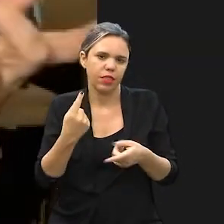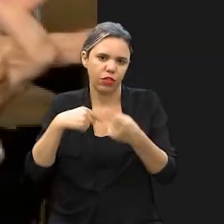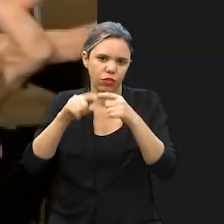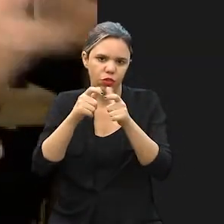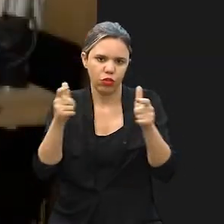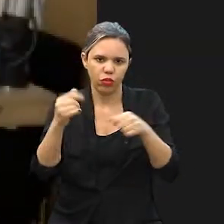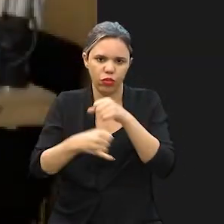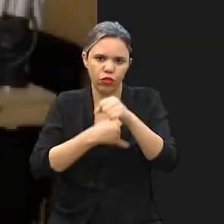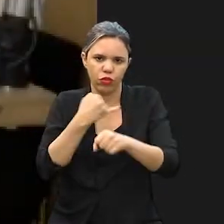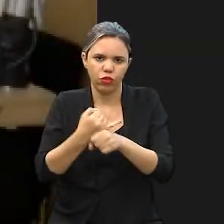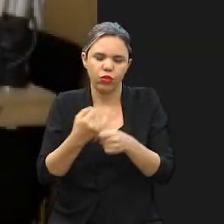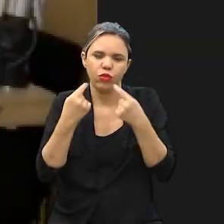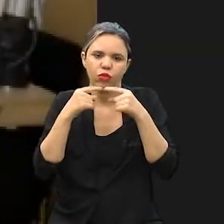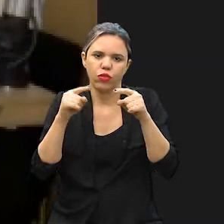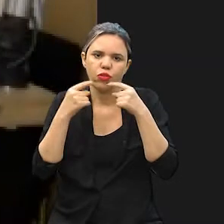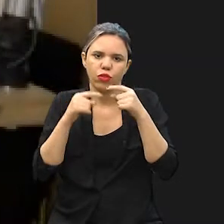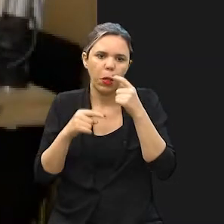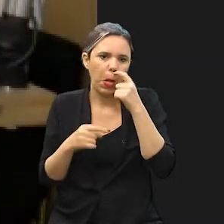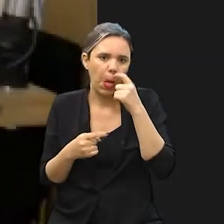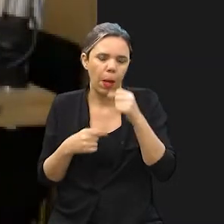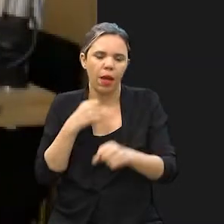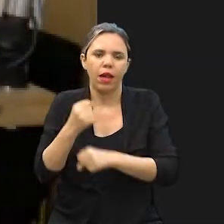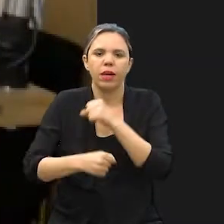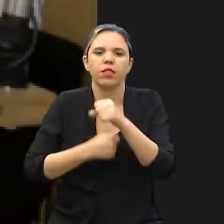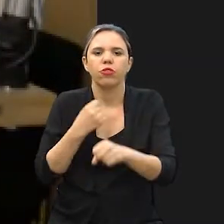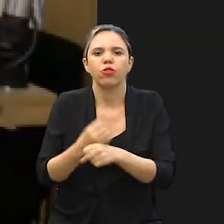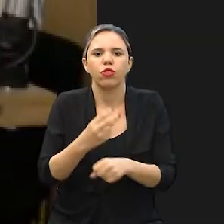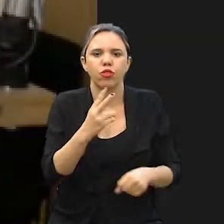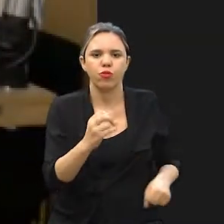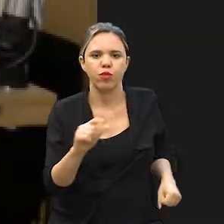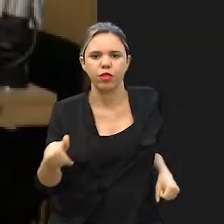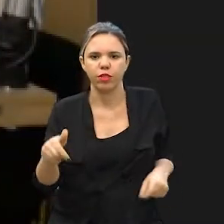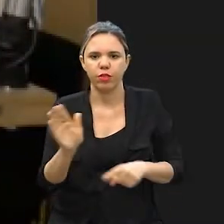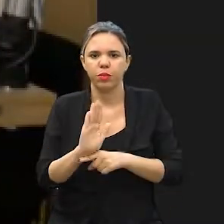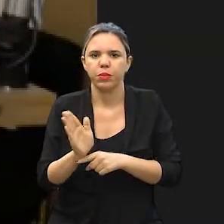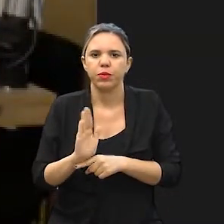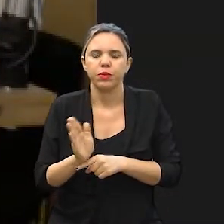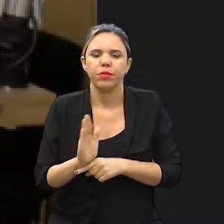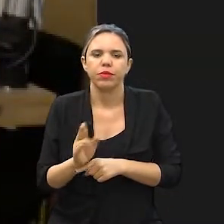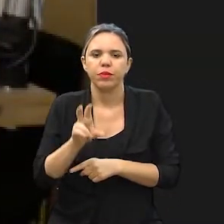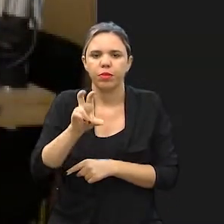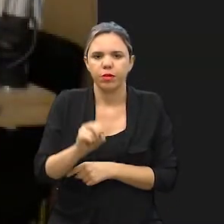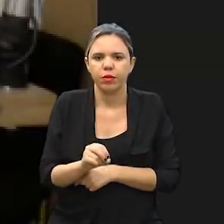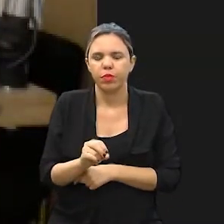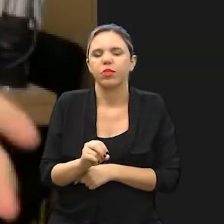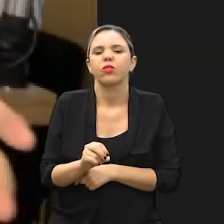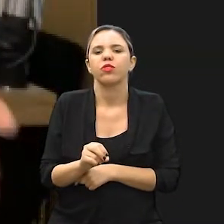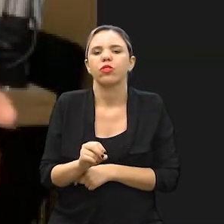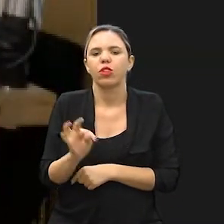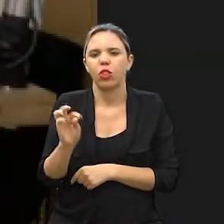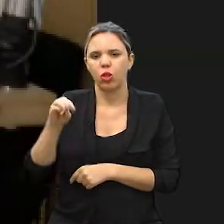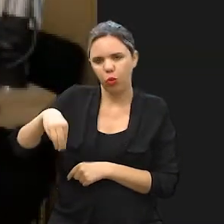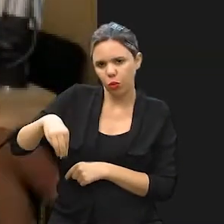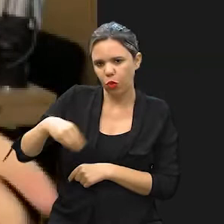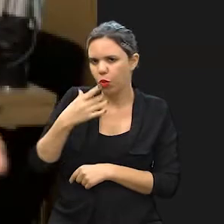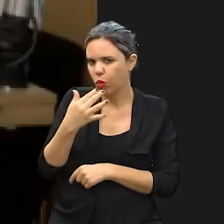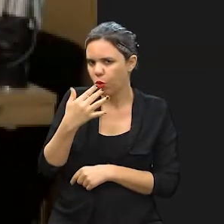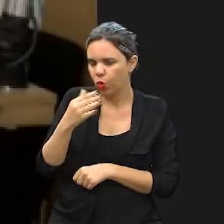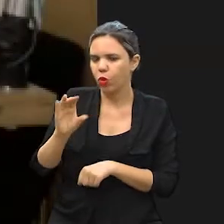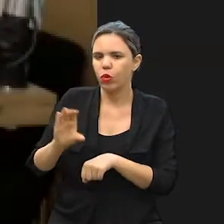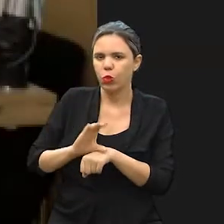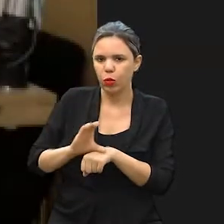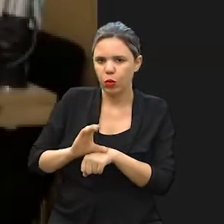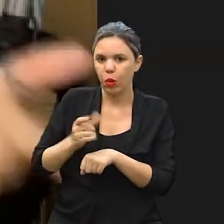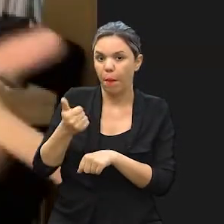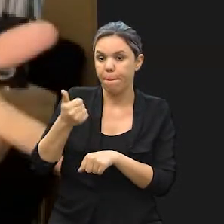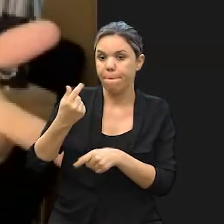na internet mesmo fazendo a reclamação. Lá em 2017, com o vídeo do 50 Tons de Cinza, que foi o primeiro vídeo que viralizou.